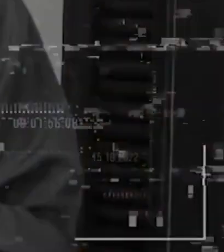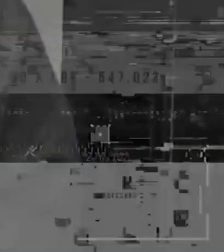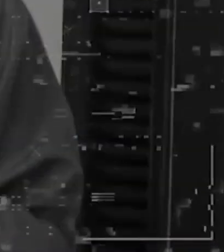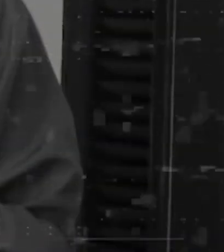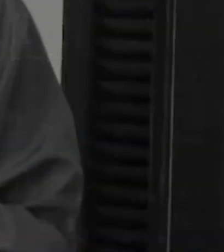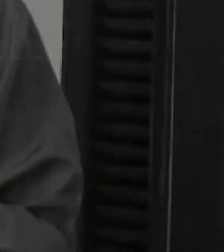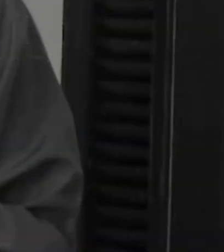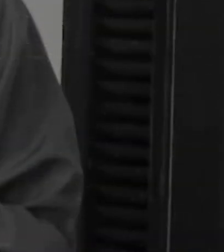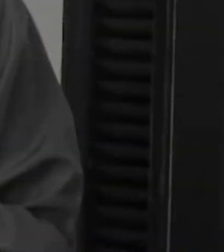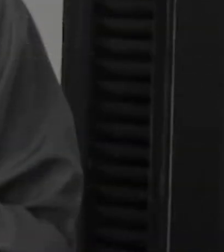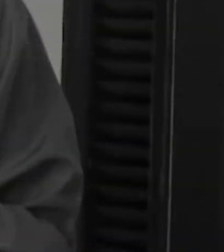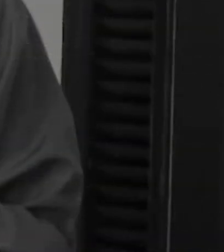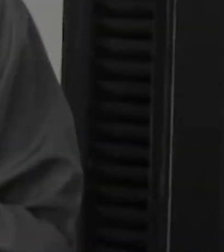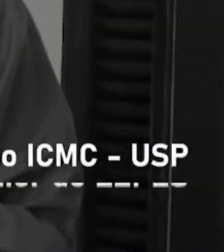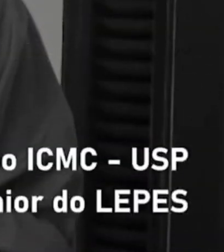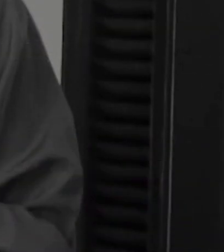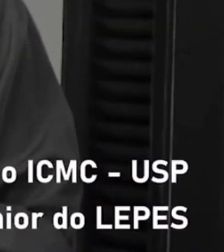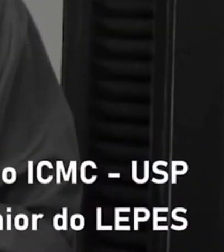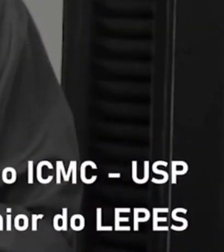entusiasmo.